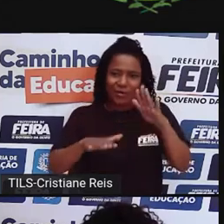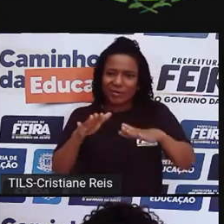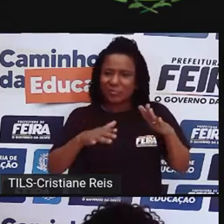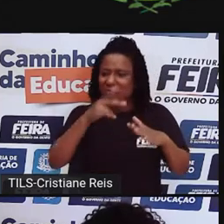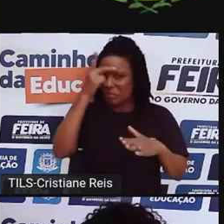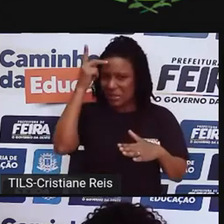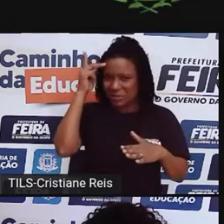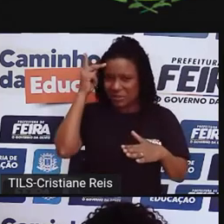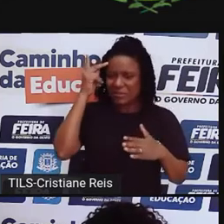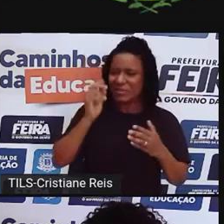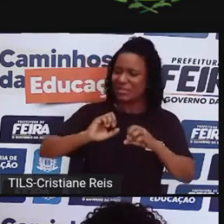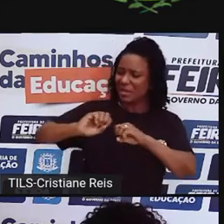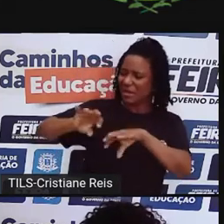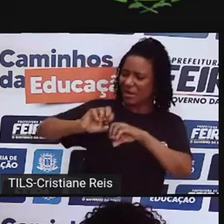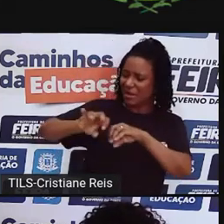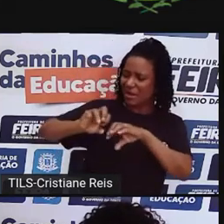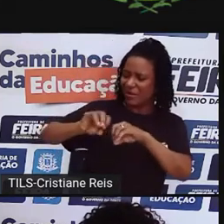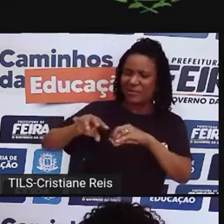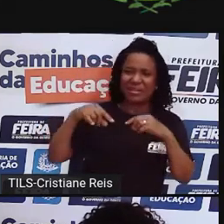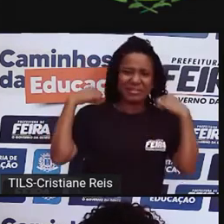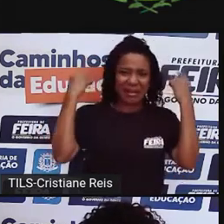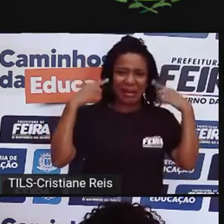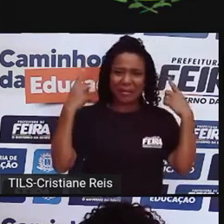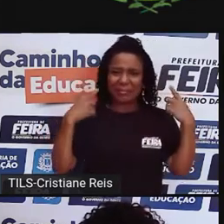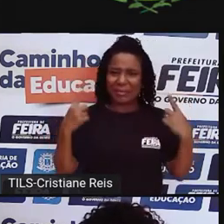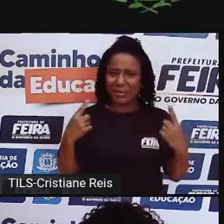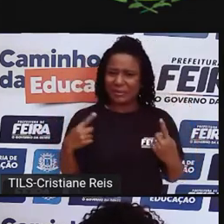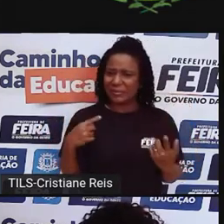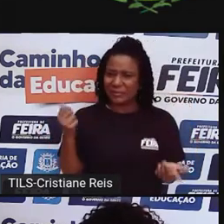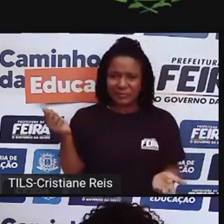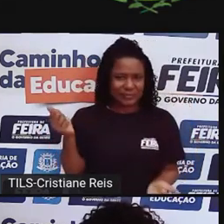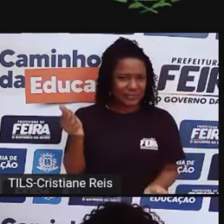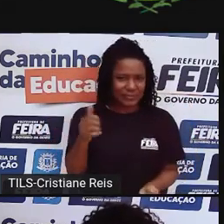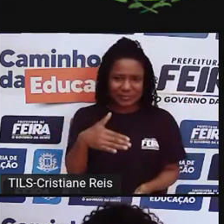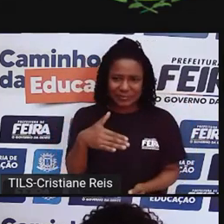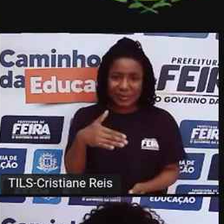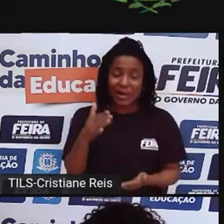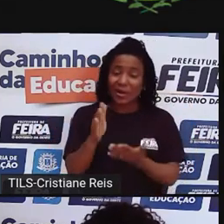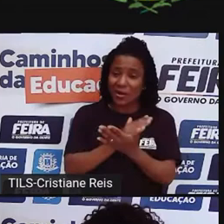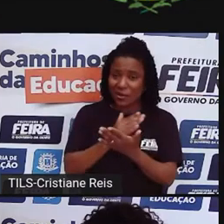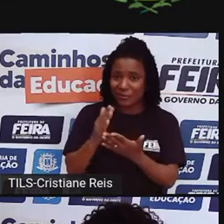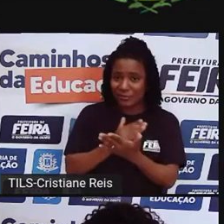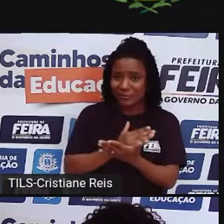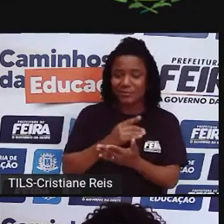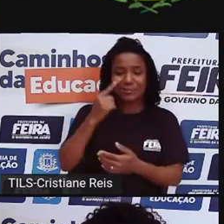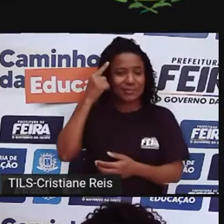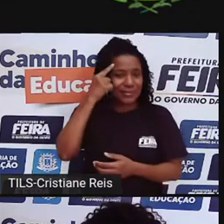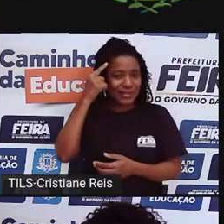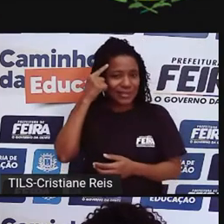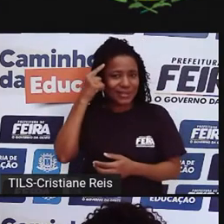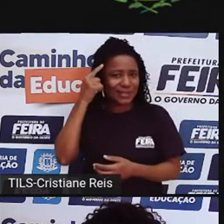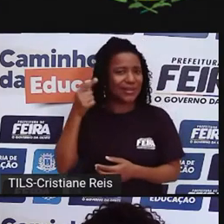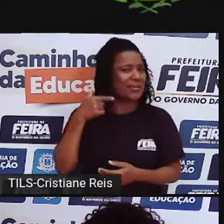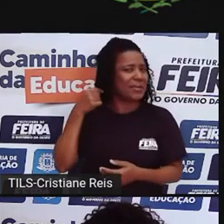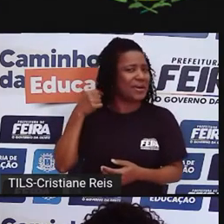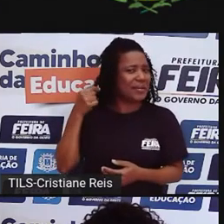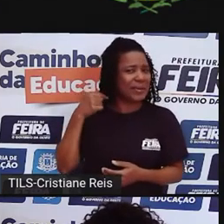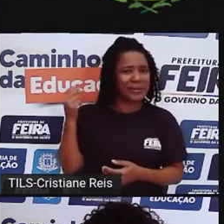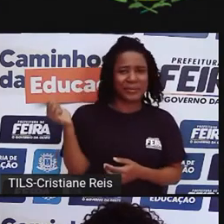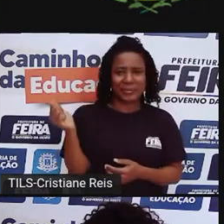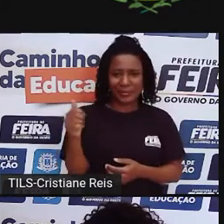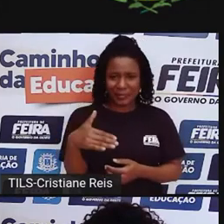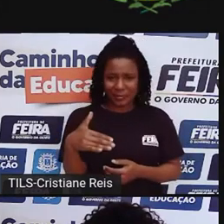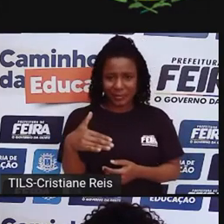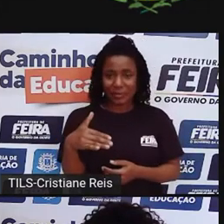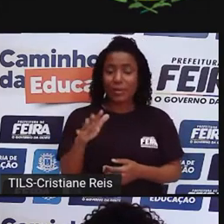sem importância, a gente sabe que às vezes algumas pessoas podem pensar dessa forma, né? Fala pra gente como é que isso impacta